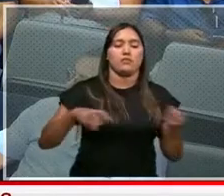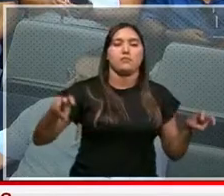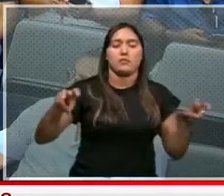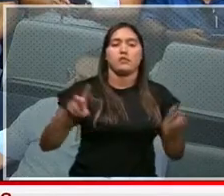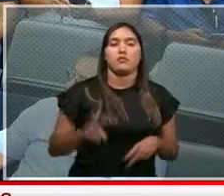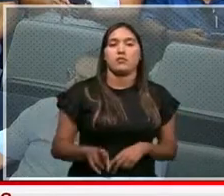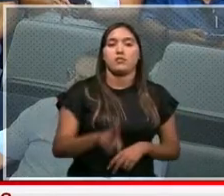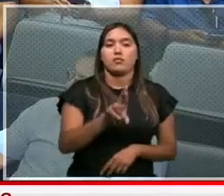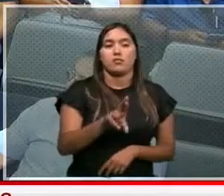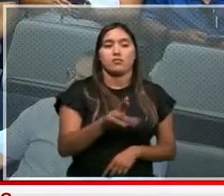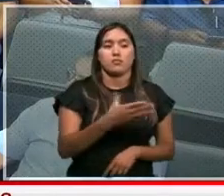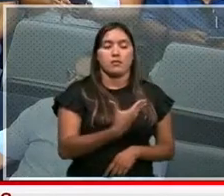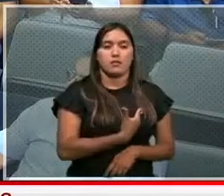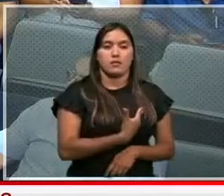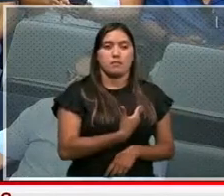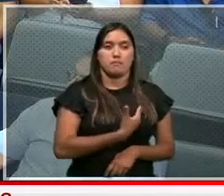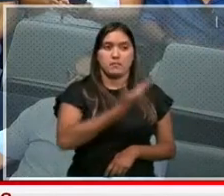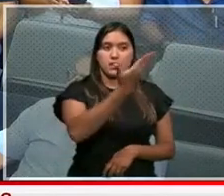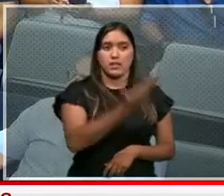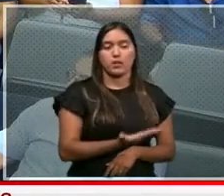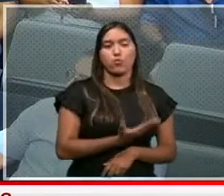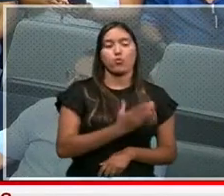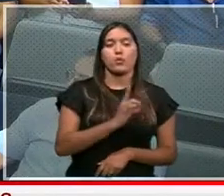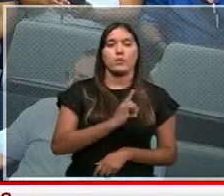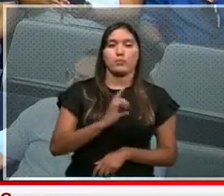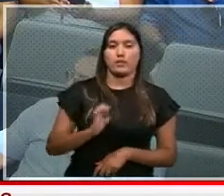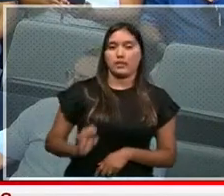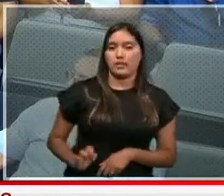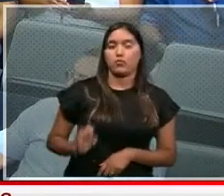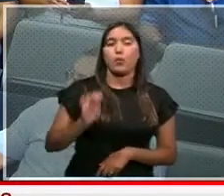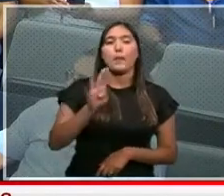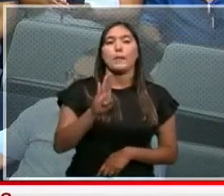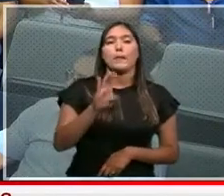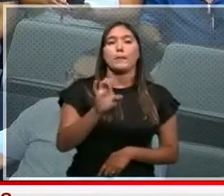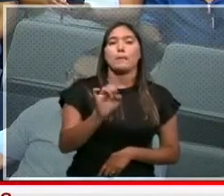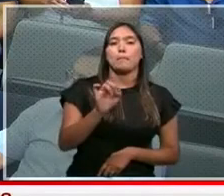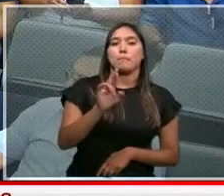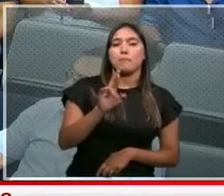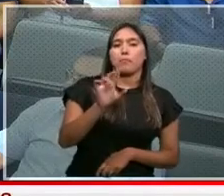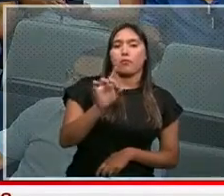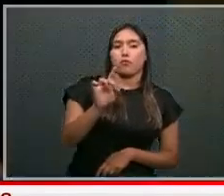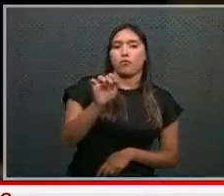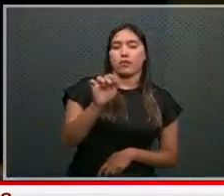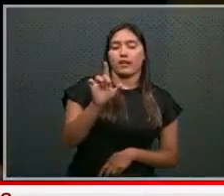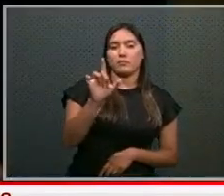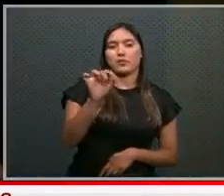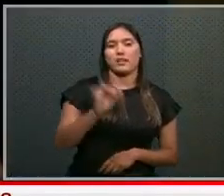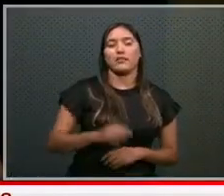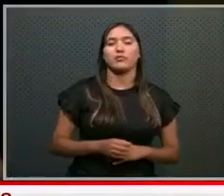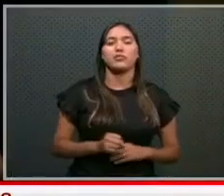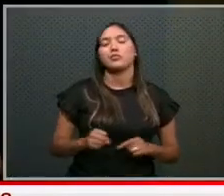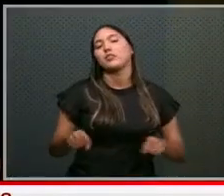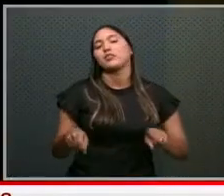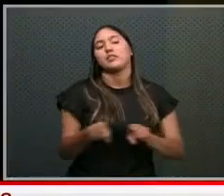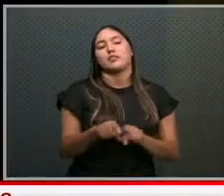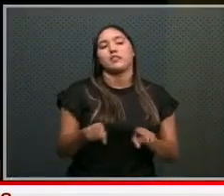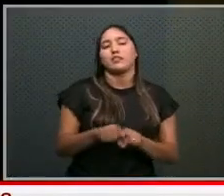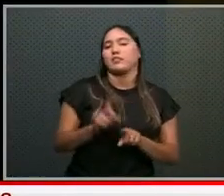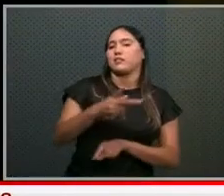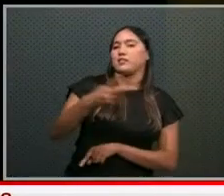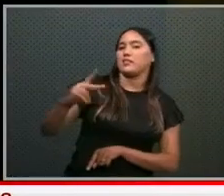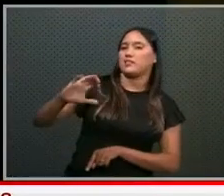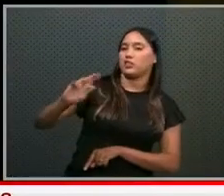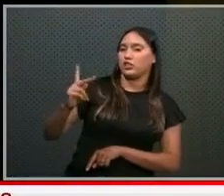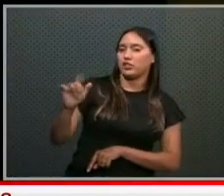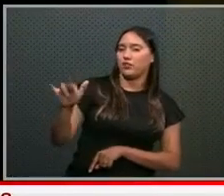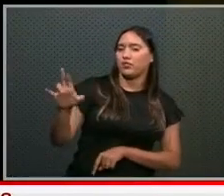companheiro que eu posso tratar assim deputado Carlos bordalos presidente Xavier Presidente aqui da outra